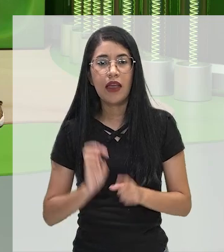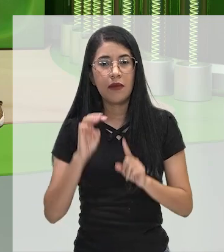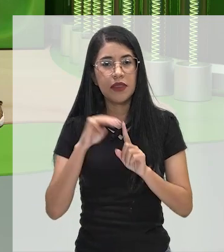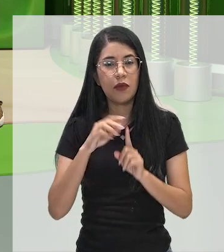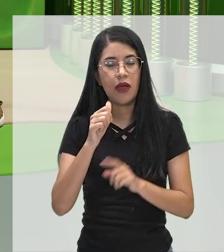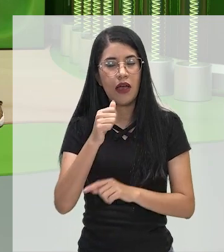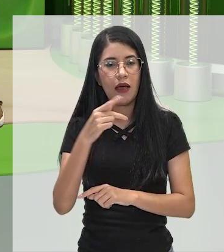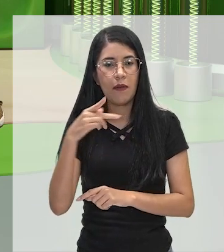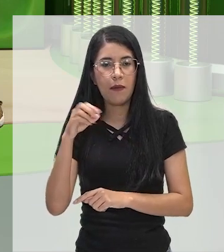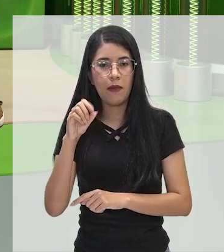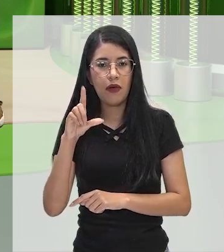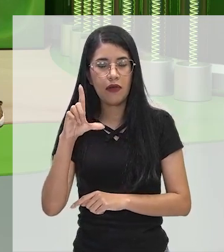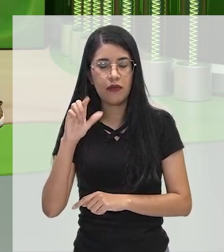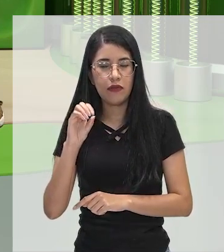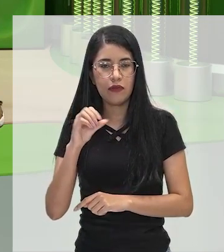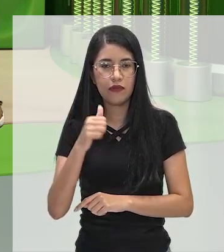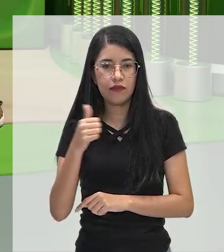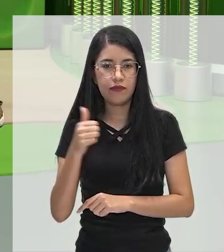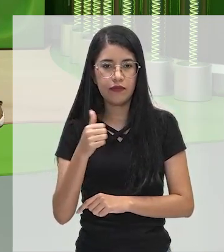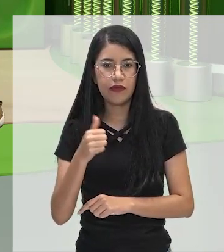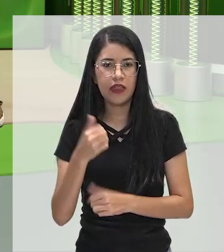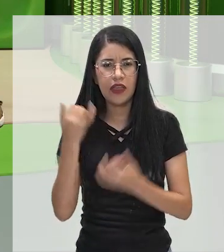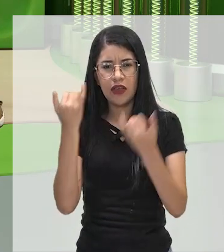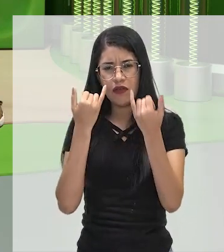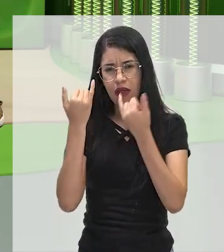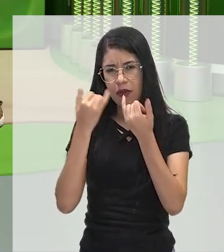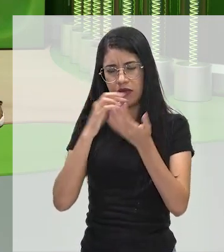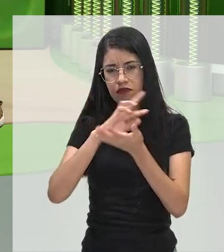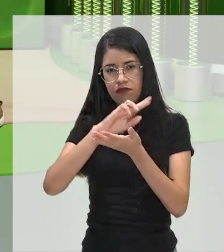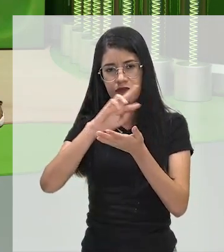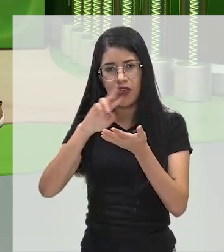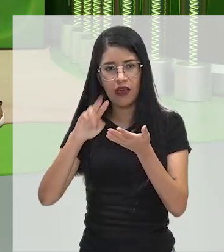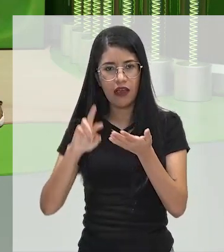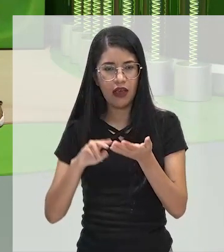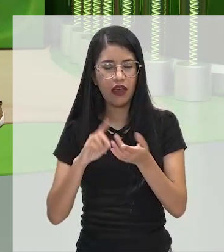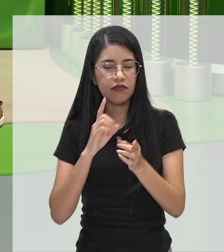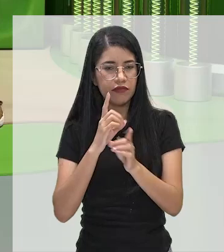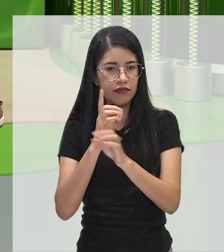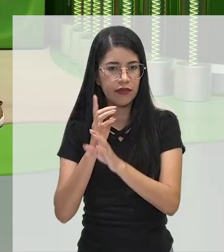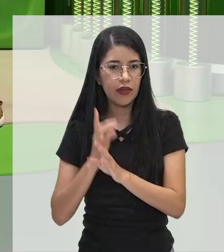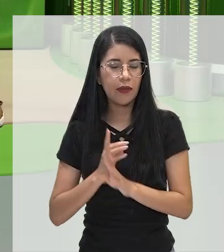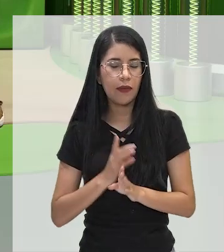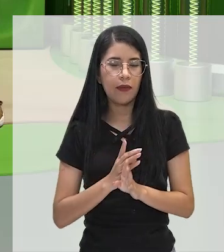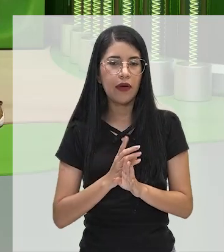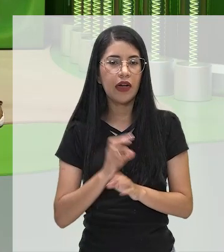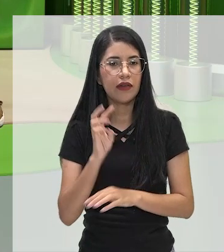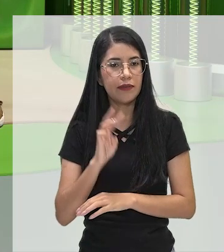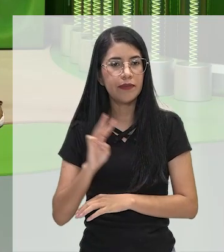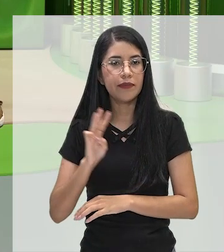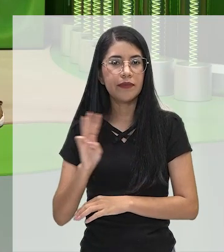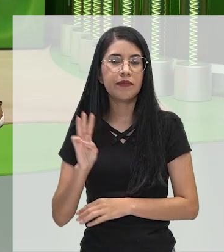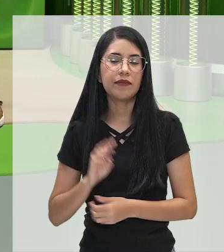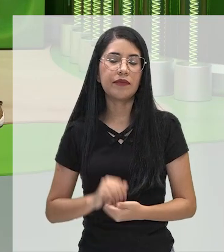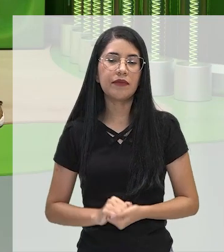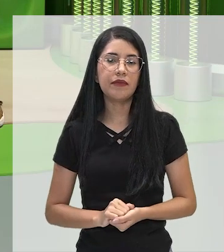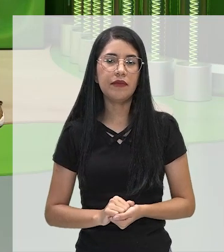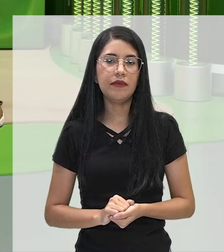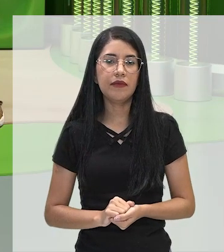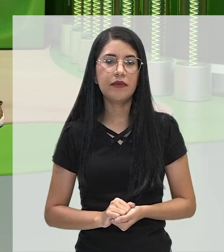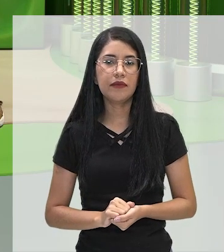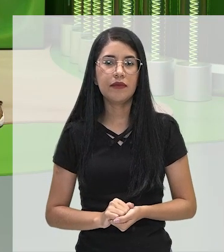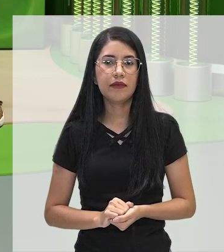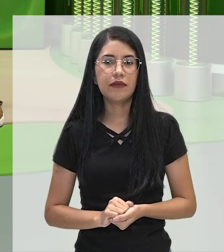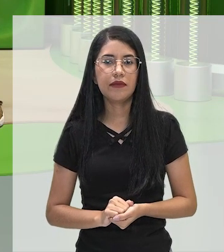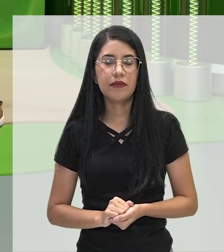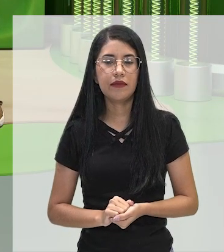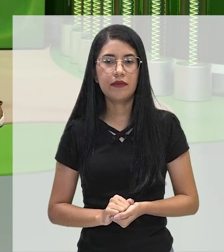pode observar, tá? E aí a gente tem mais algumas informações sobre essas informações, sobre essa missão Apolo 11, que